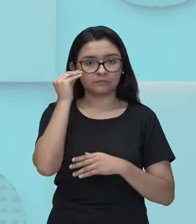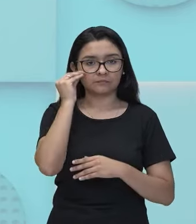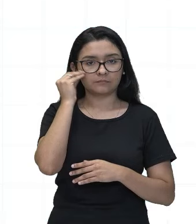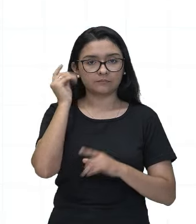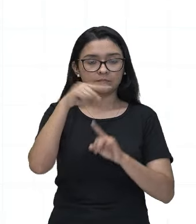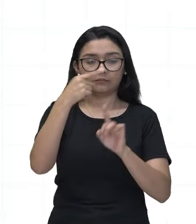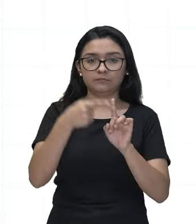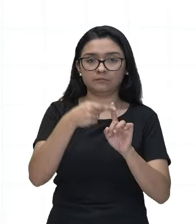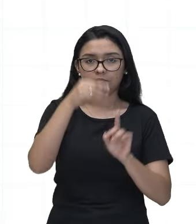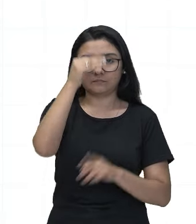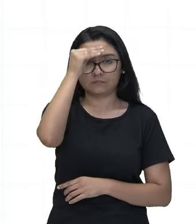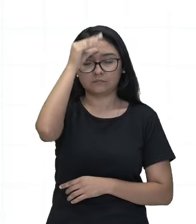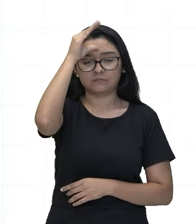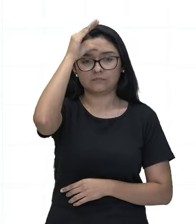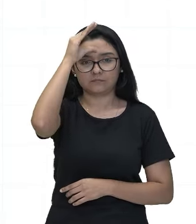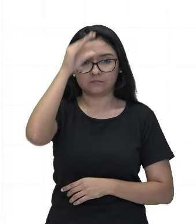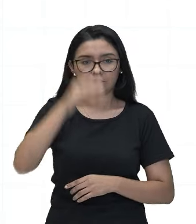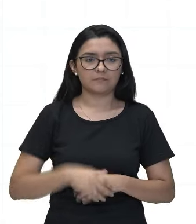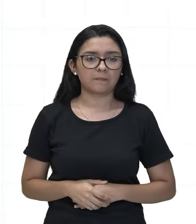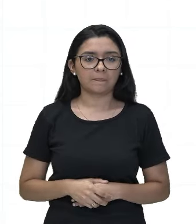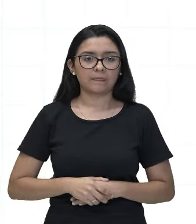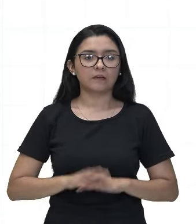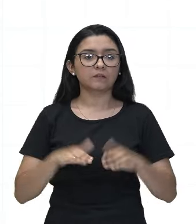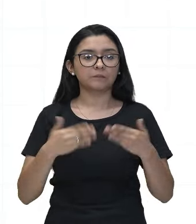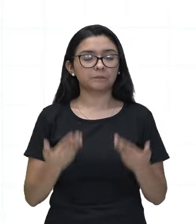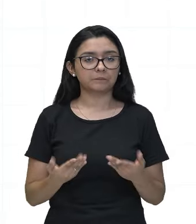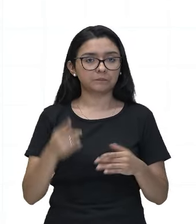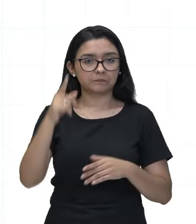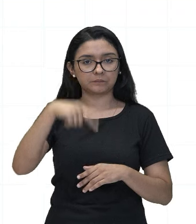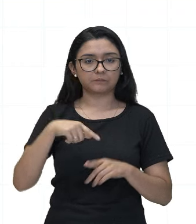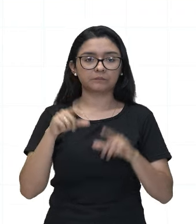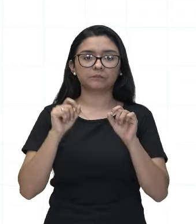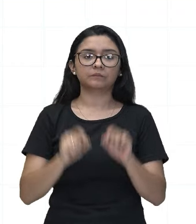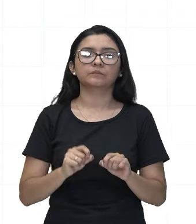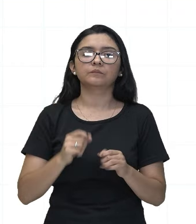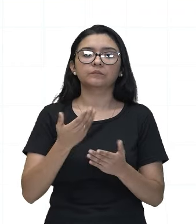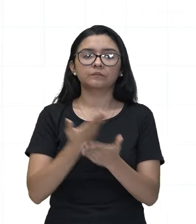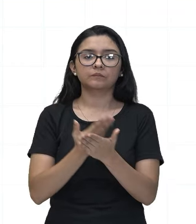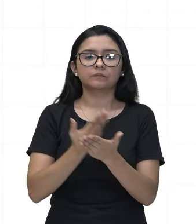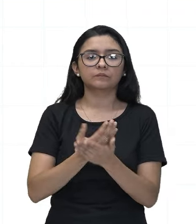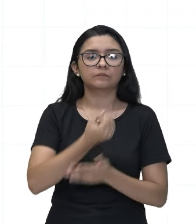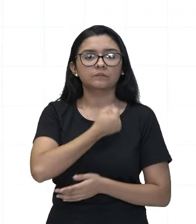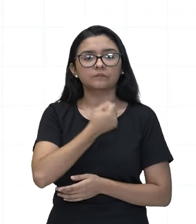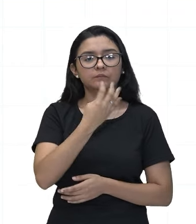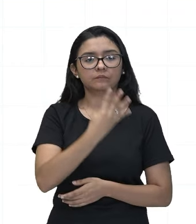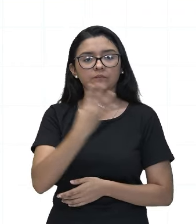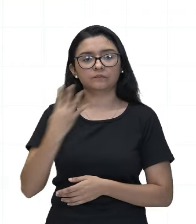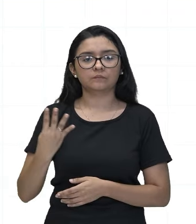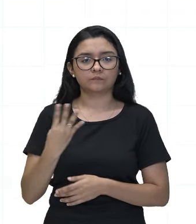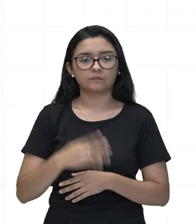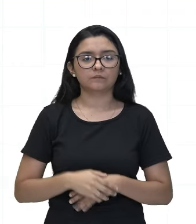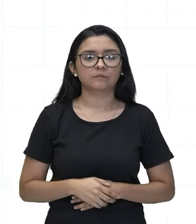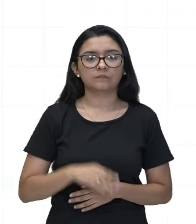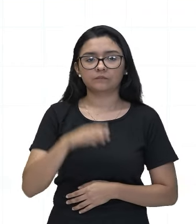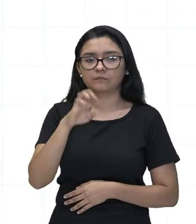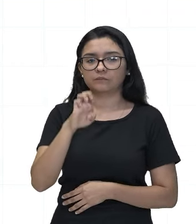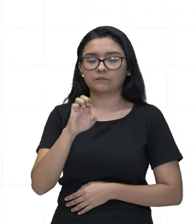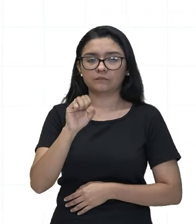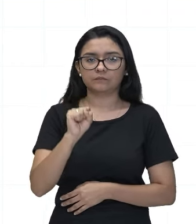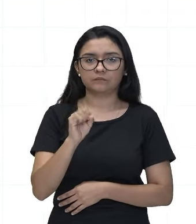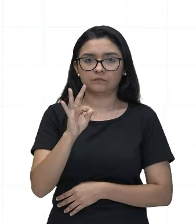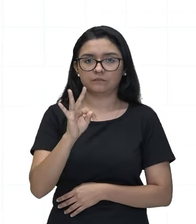objeto de conhecimento vamos lá nosso objeto de conhecimento é a aula de número 44 e o objeto de